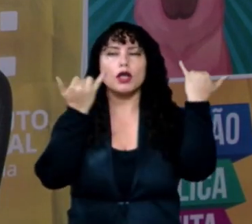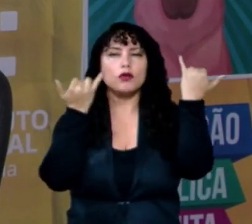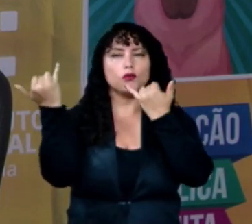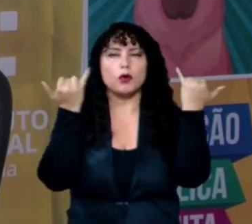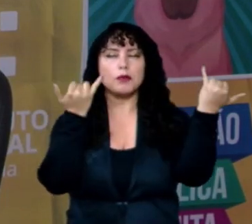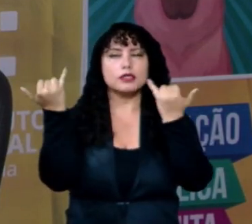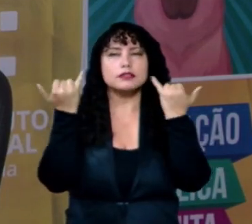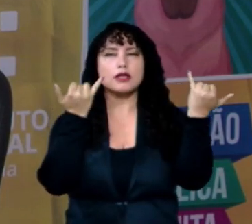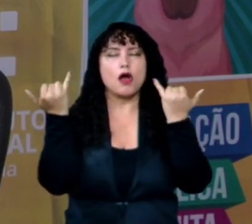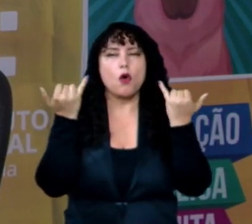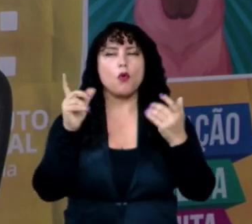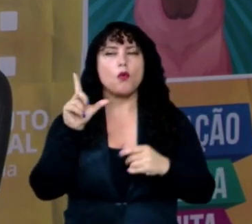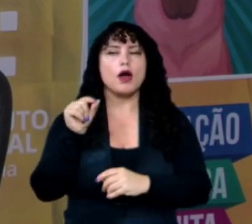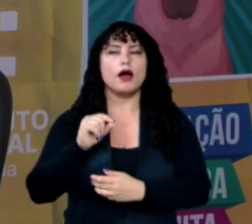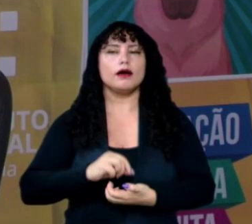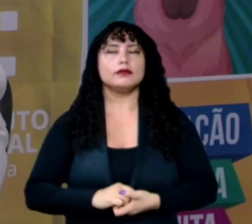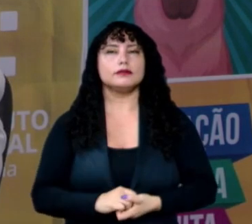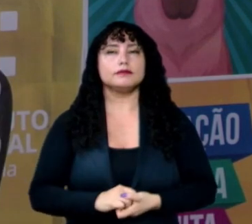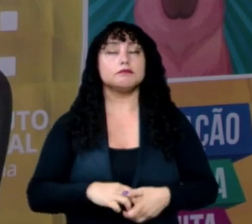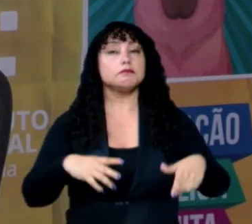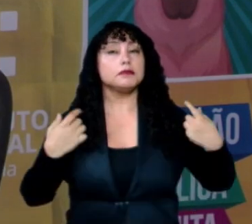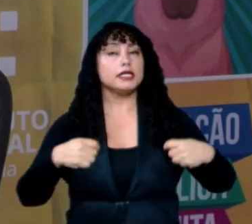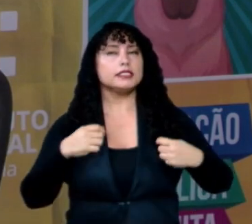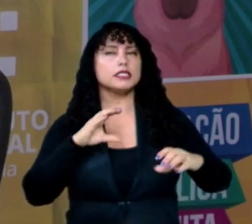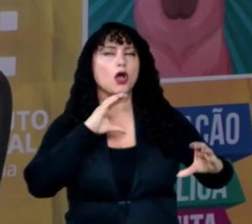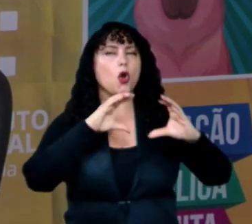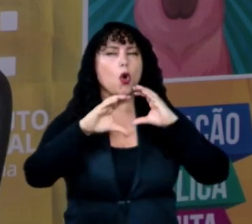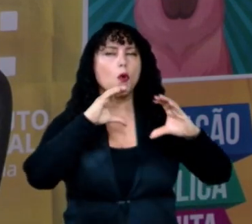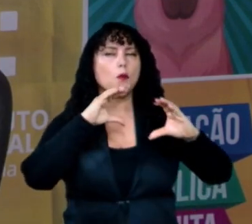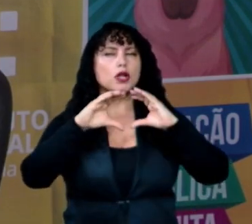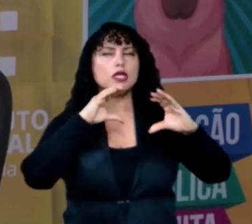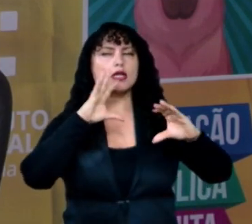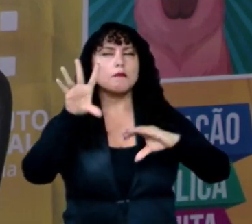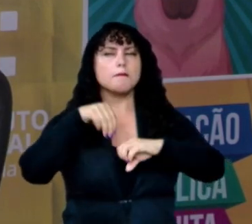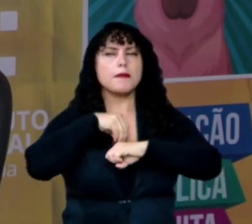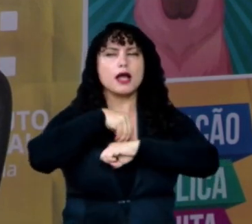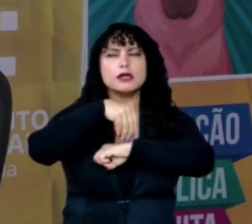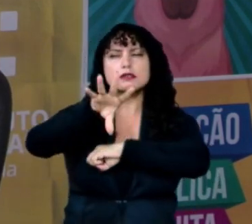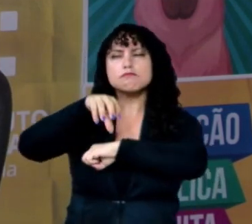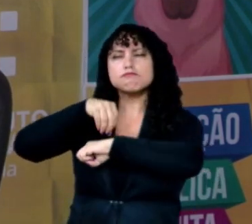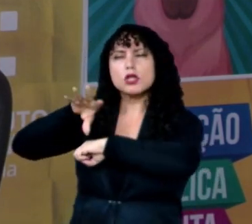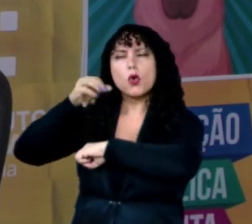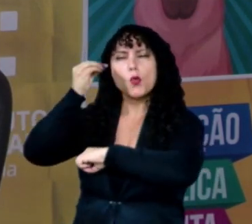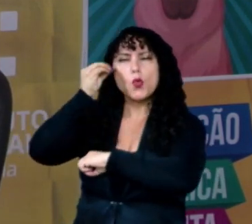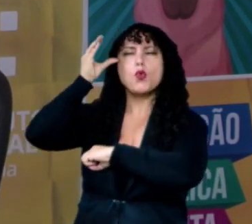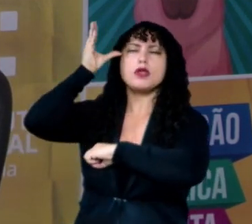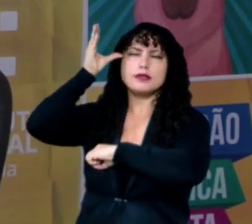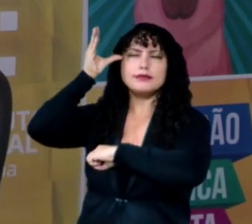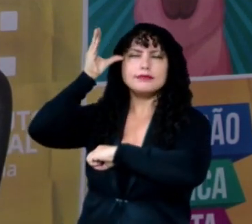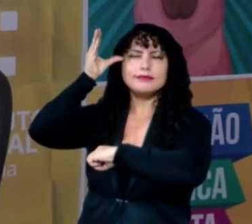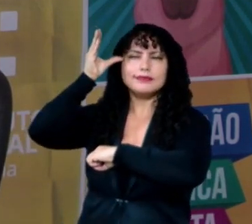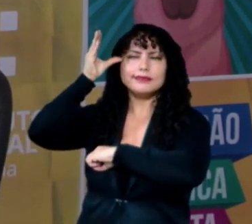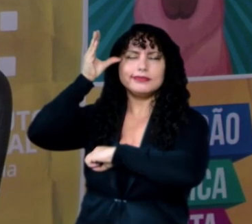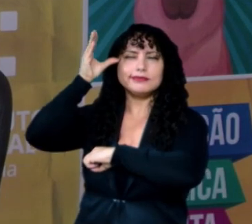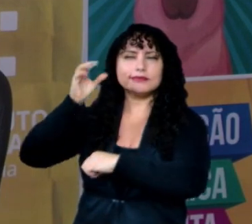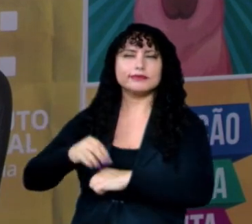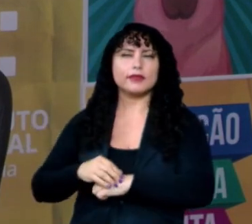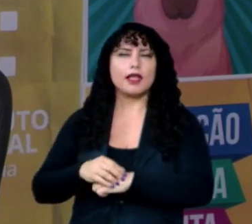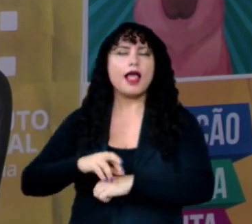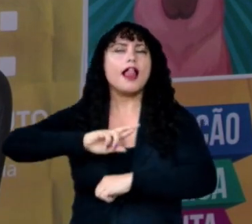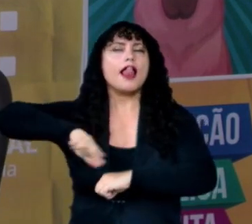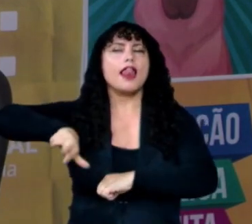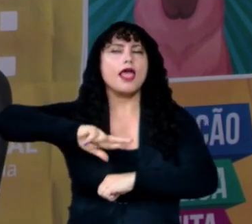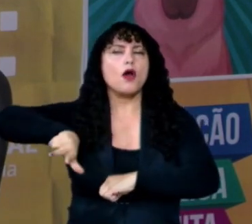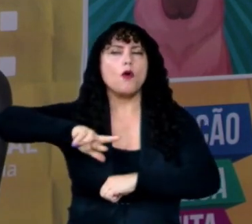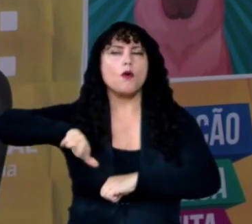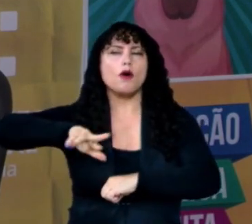informação ela deve comunicar algo, ela deve transmitir algum conhecimento. Então, ela não